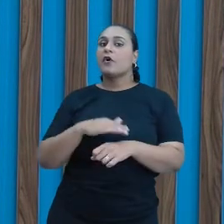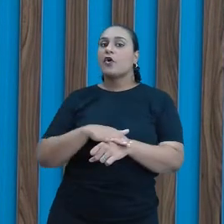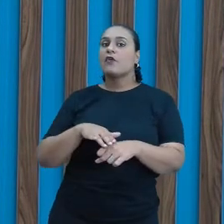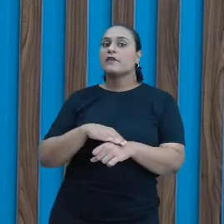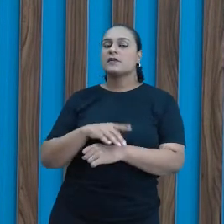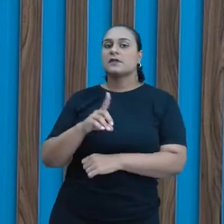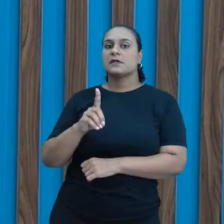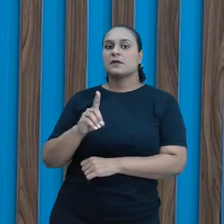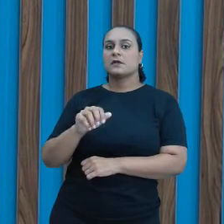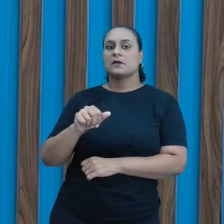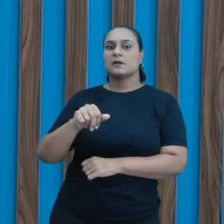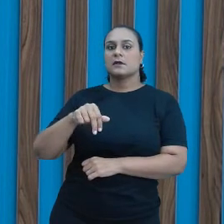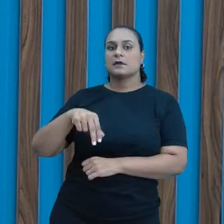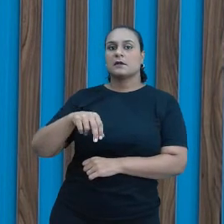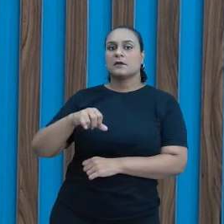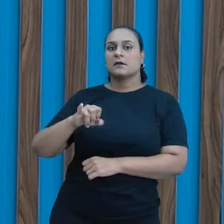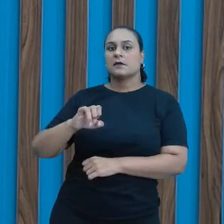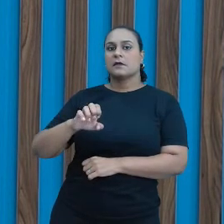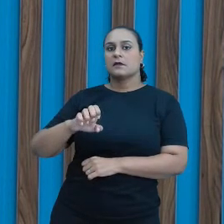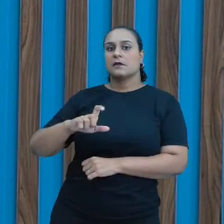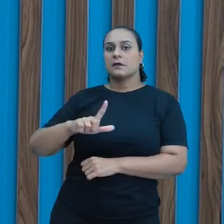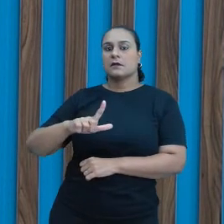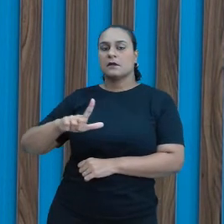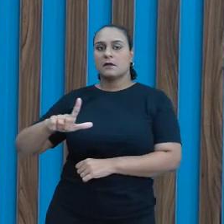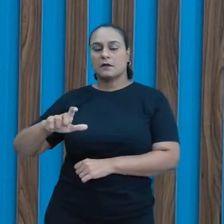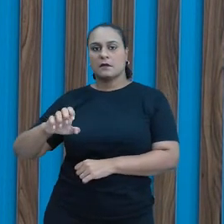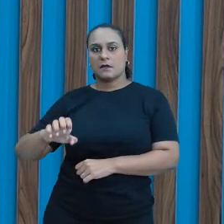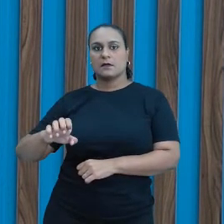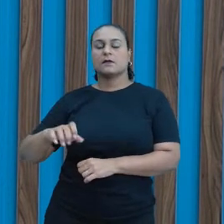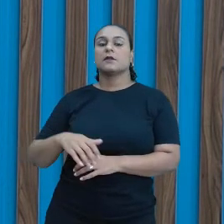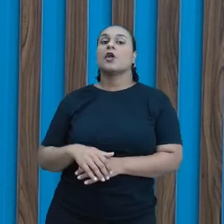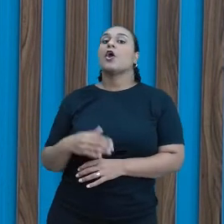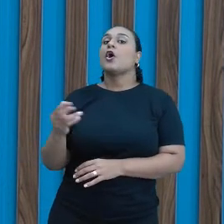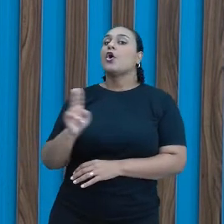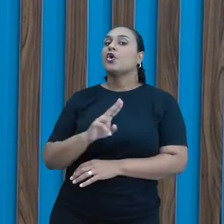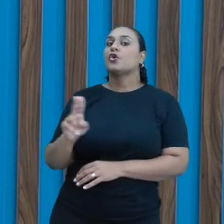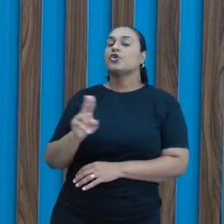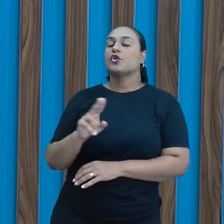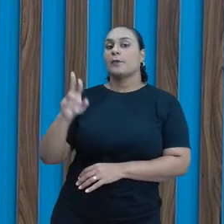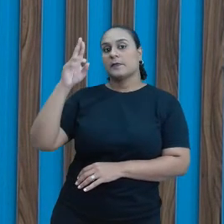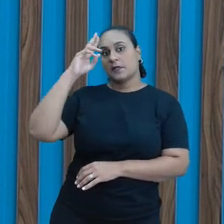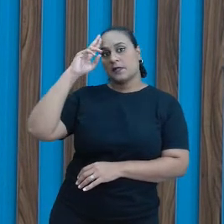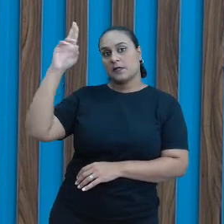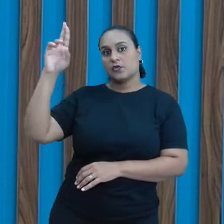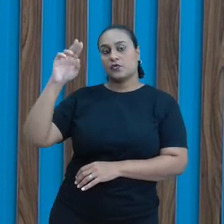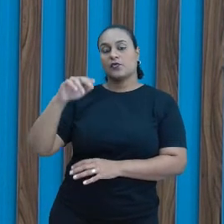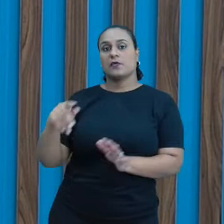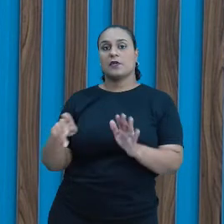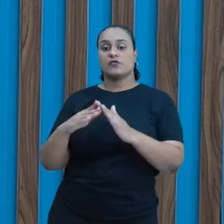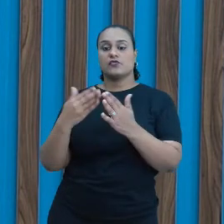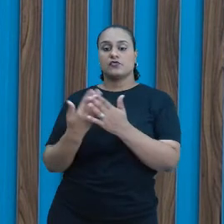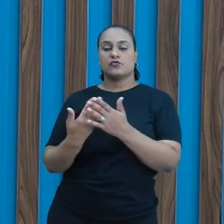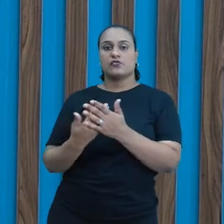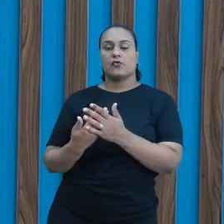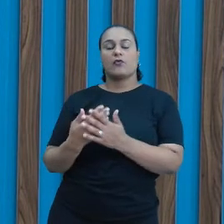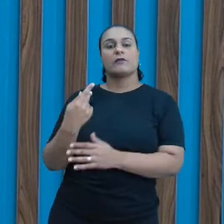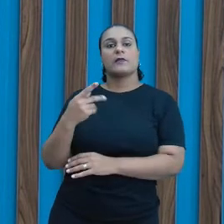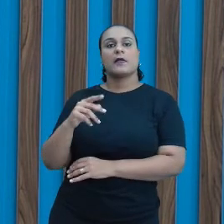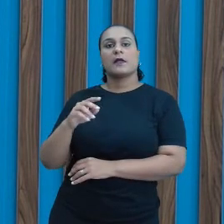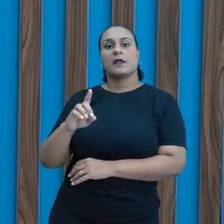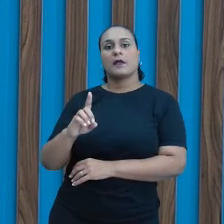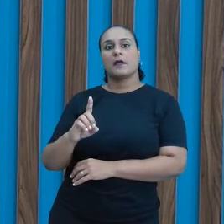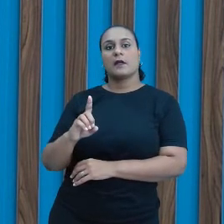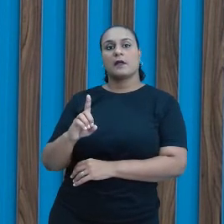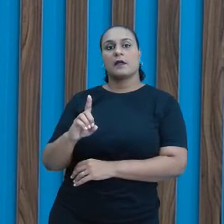dela é Daniele Pereira, ela disse que a diretora da escola dela se chama Juliana, feliz pela participação. Perguntei aqui qual que é a escola, estou